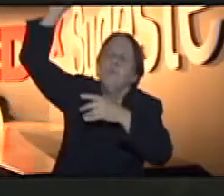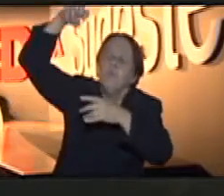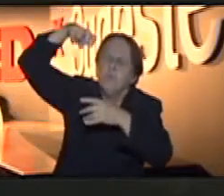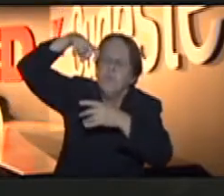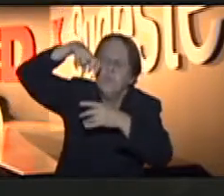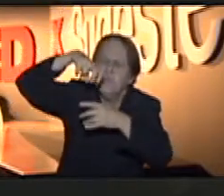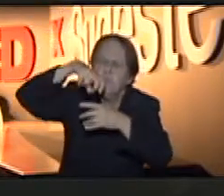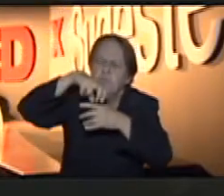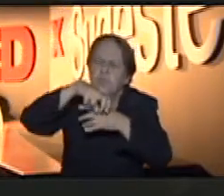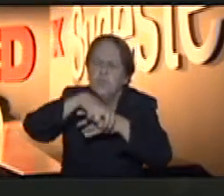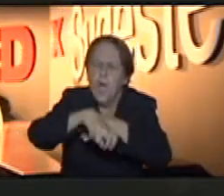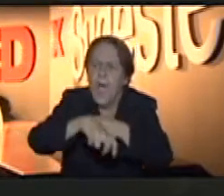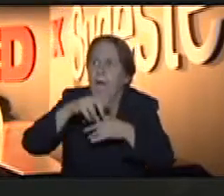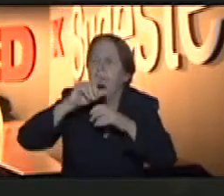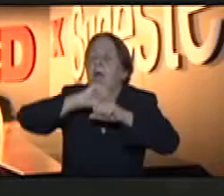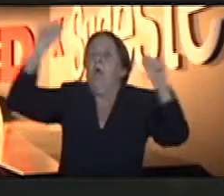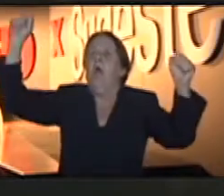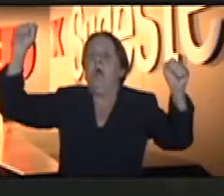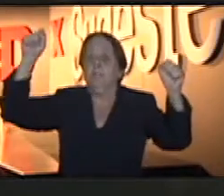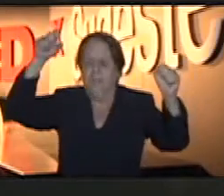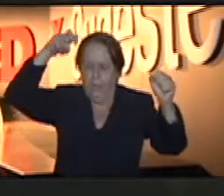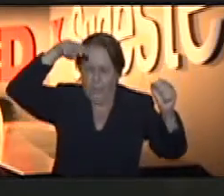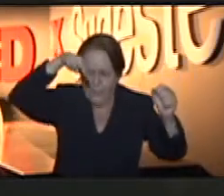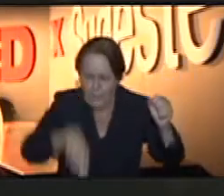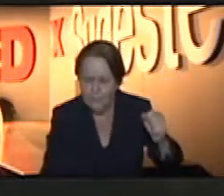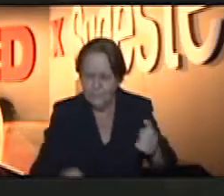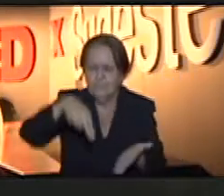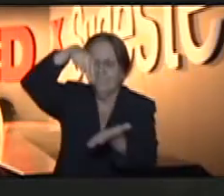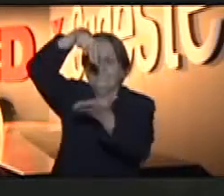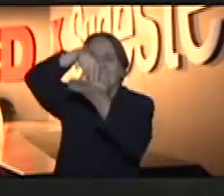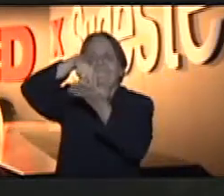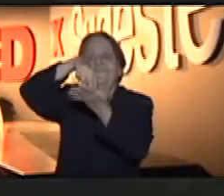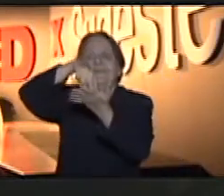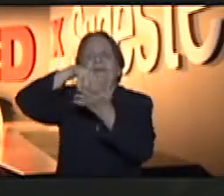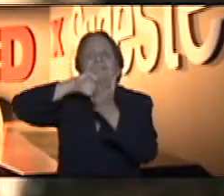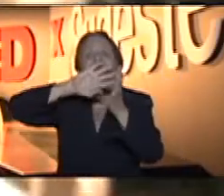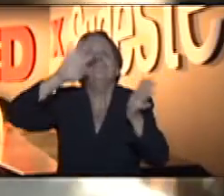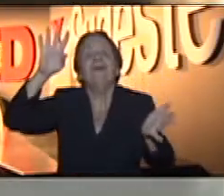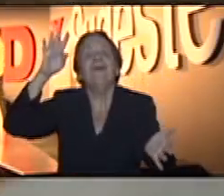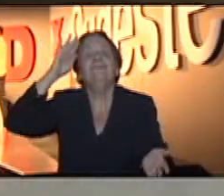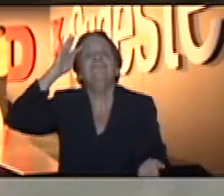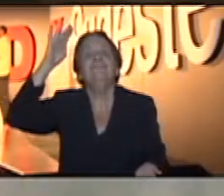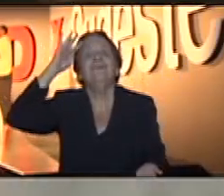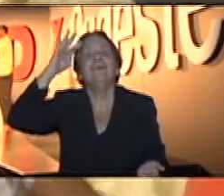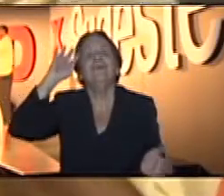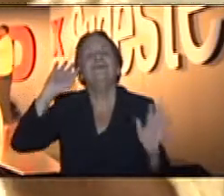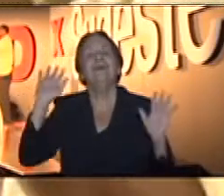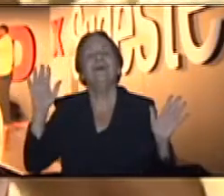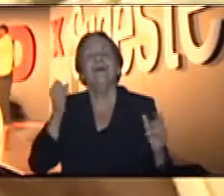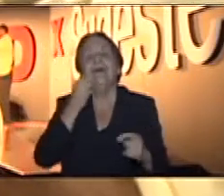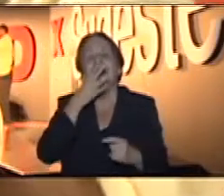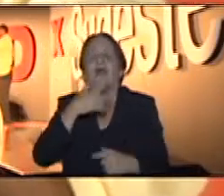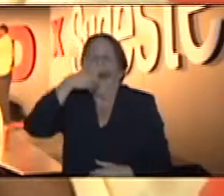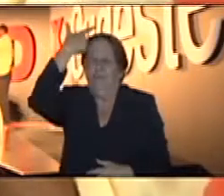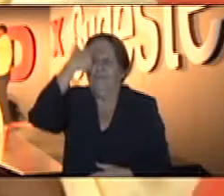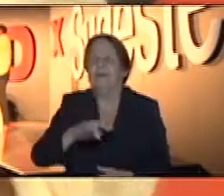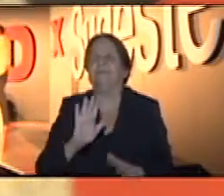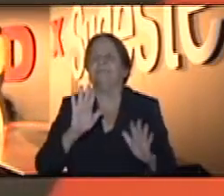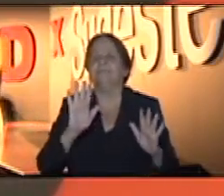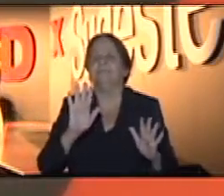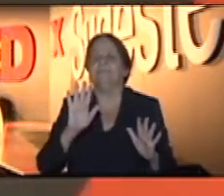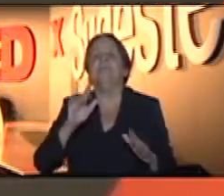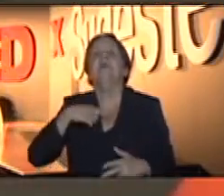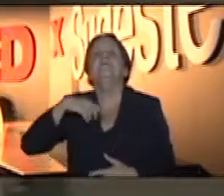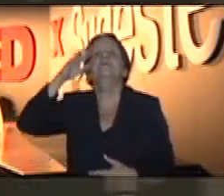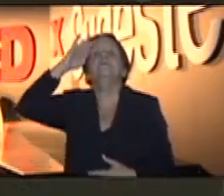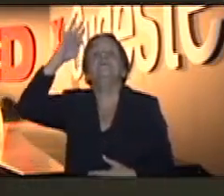está se aproximando do chão acorde que alegria foi só um sonho né vamos tentar de novo vamos